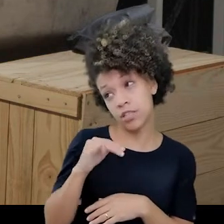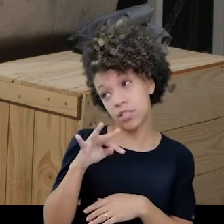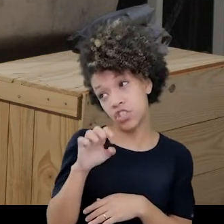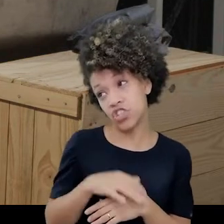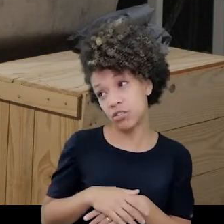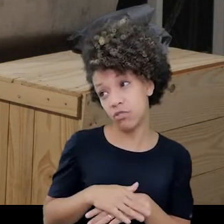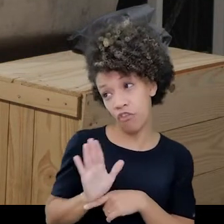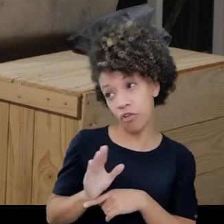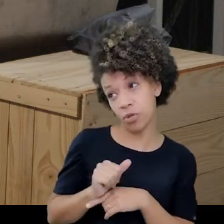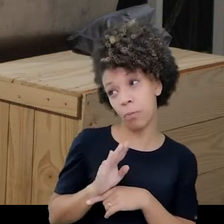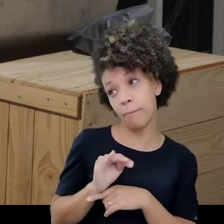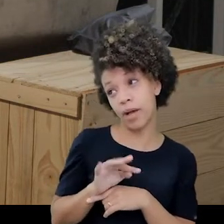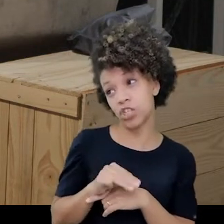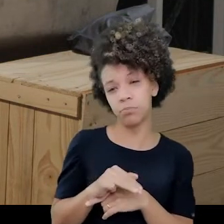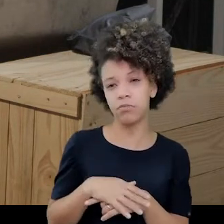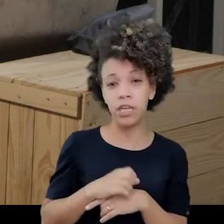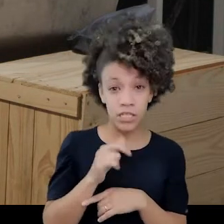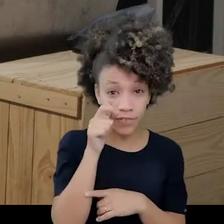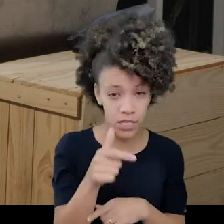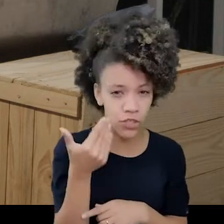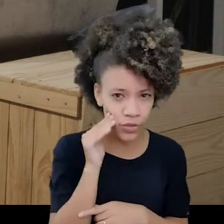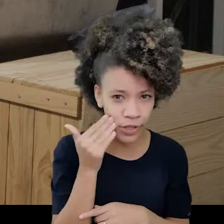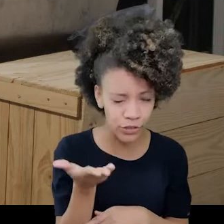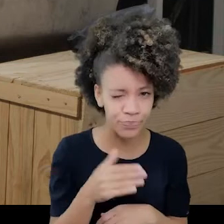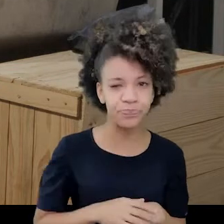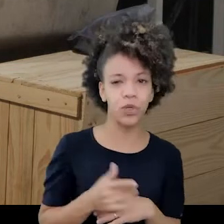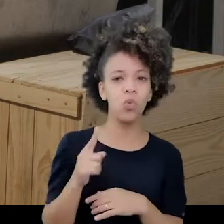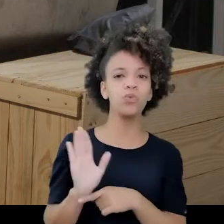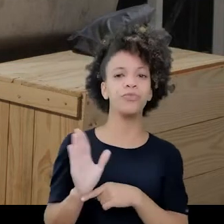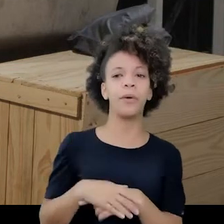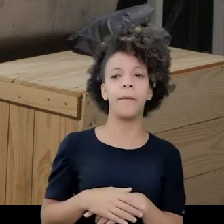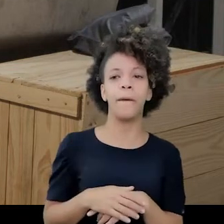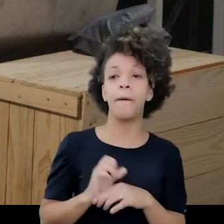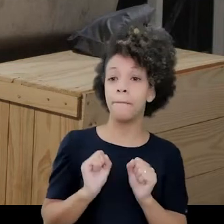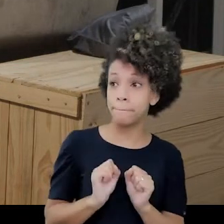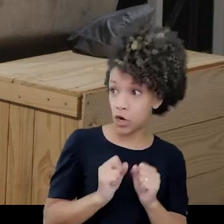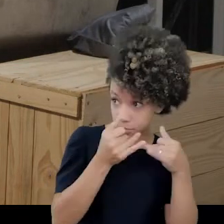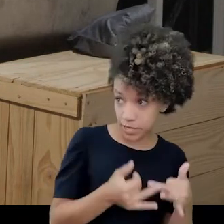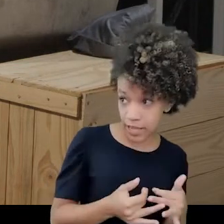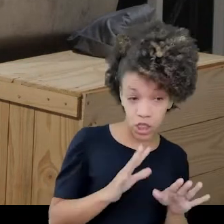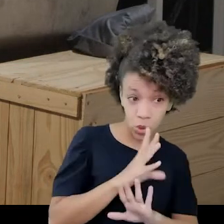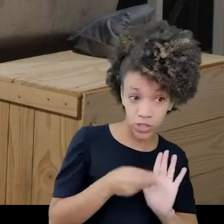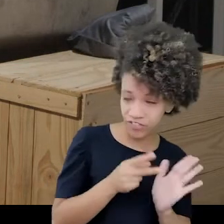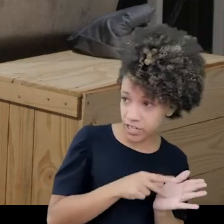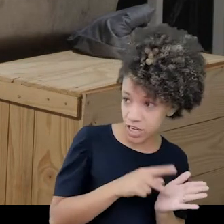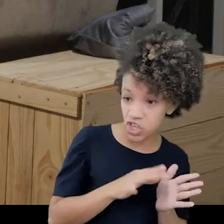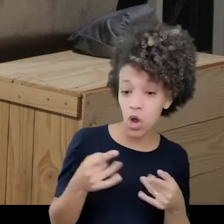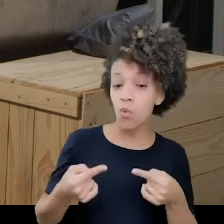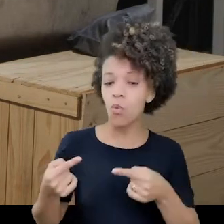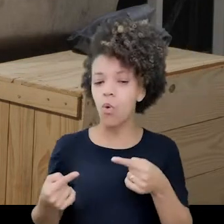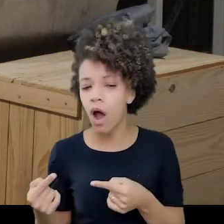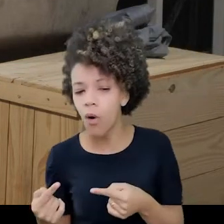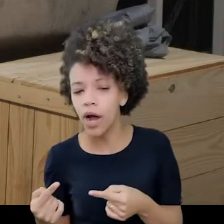embaixo cara muito com o Batman quem viu Tem tempo que eu tô dizendo na qual é você pode falar toda a verdade Qual é o jogo não